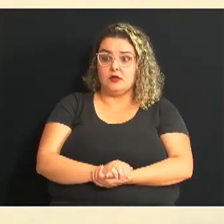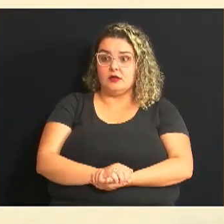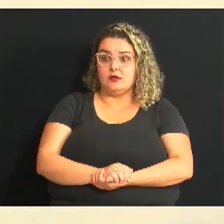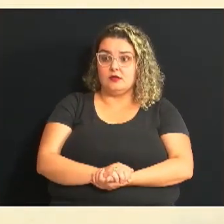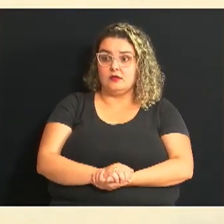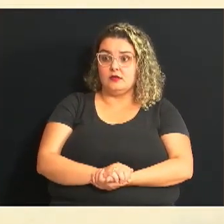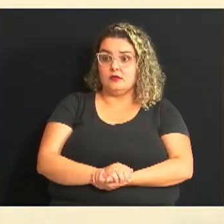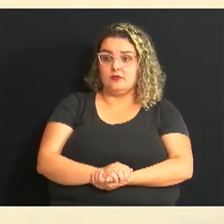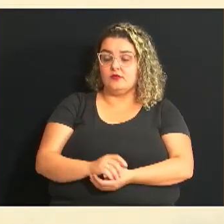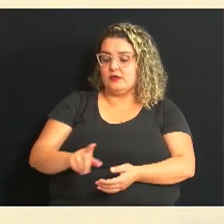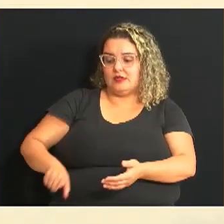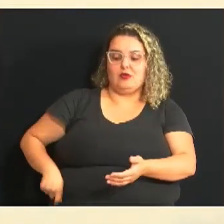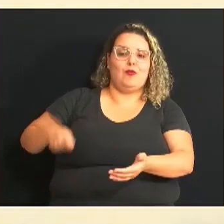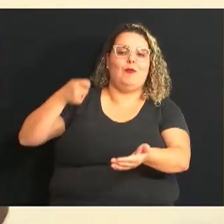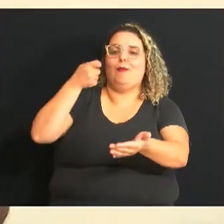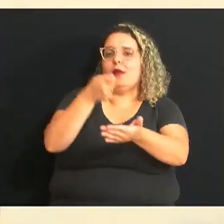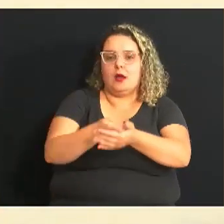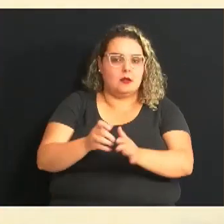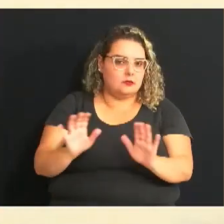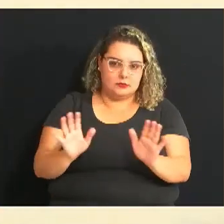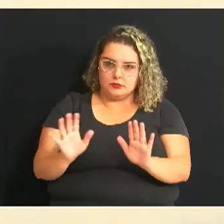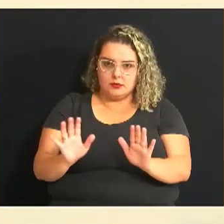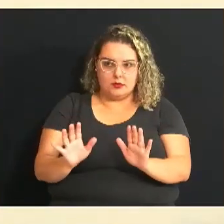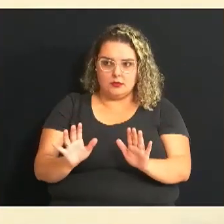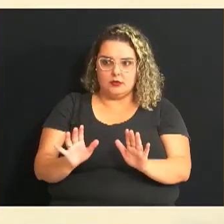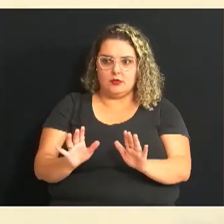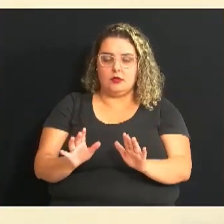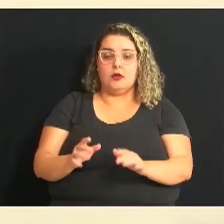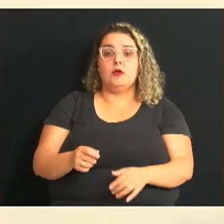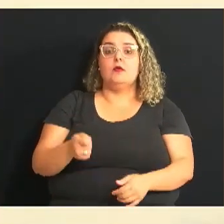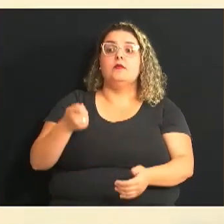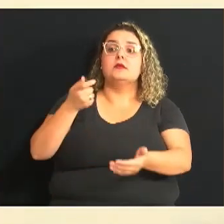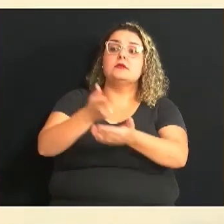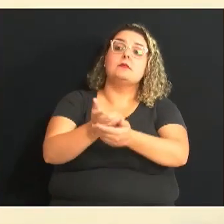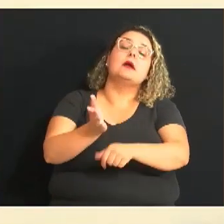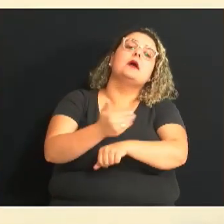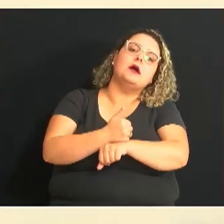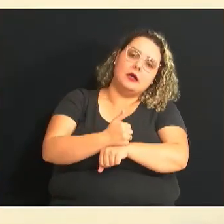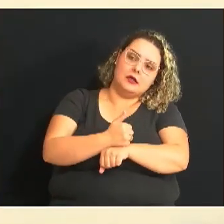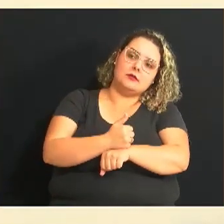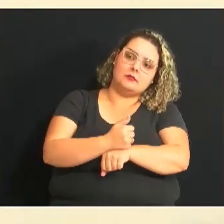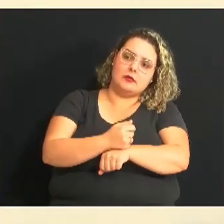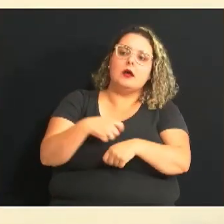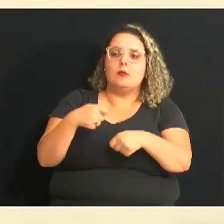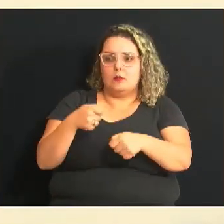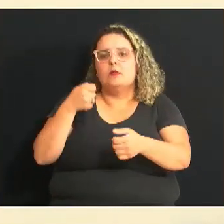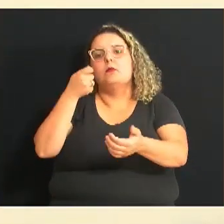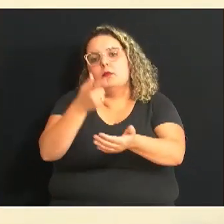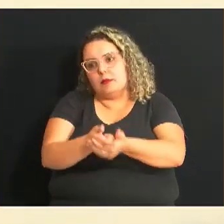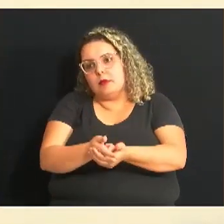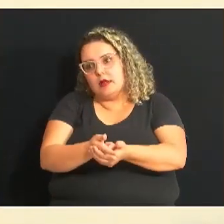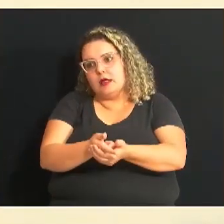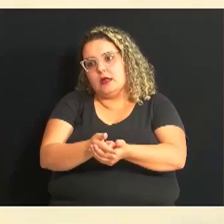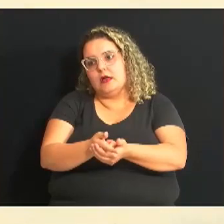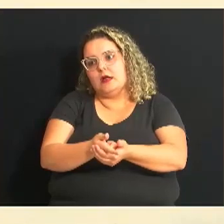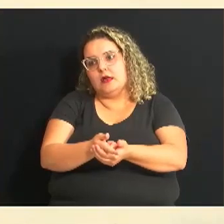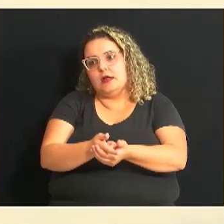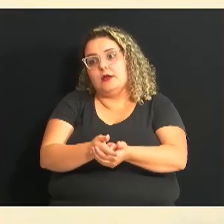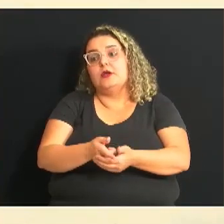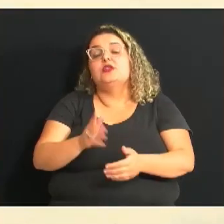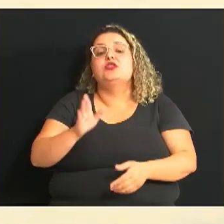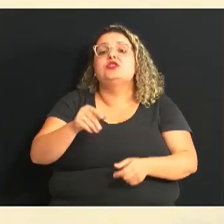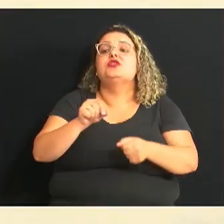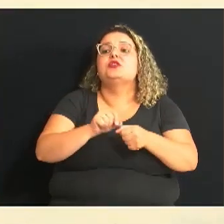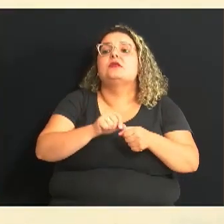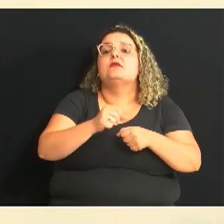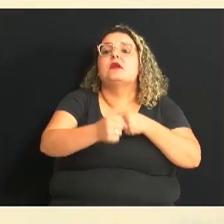né? Afinal de contas, você faz uma antecipação, né? Você precisa realmente tirar do seu bolso, mas você já faz isso durante o